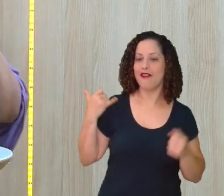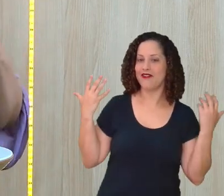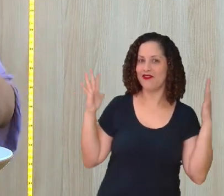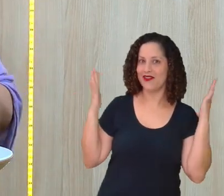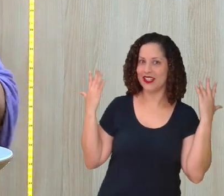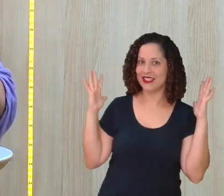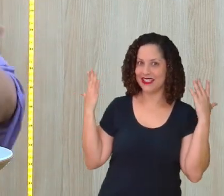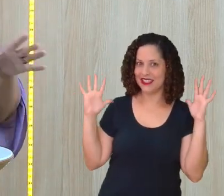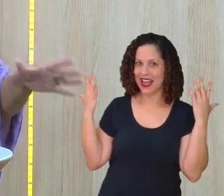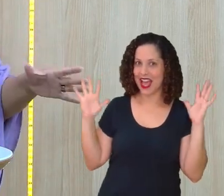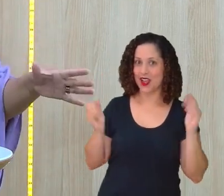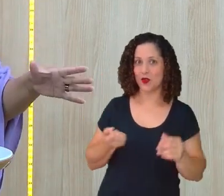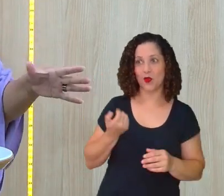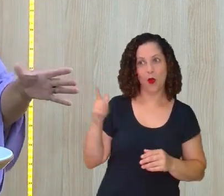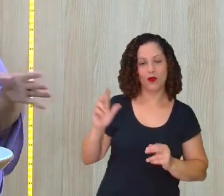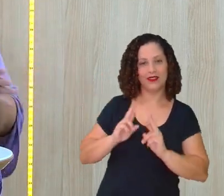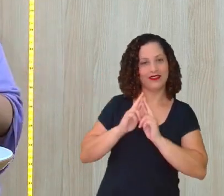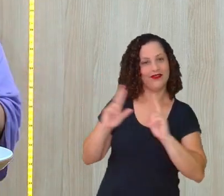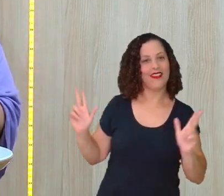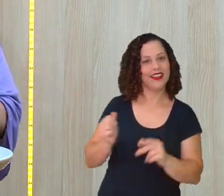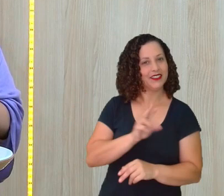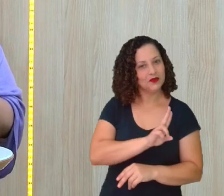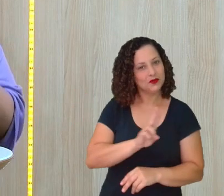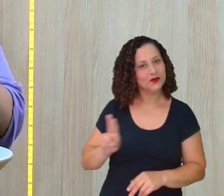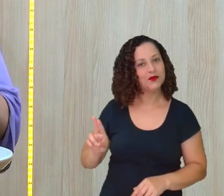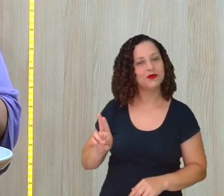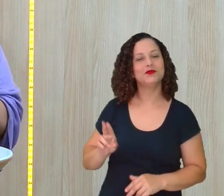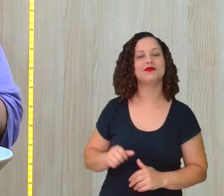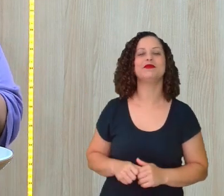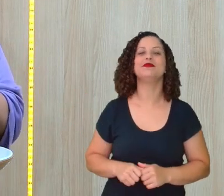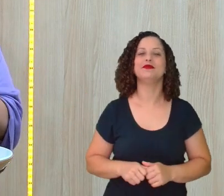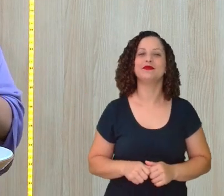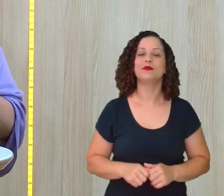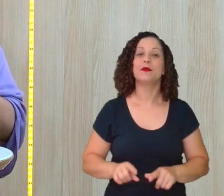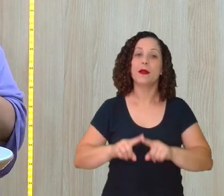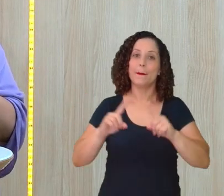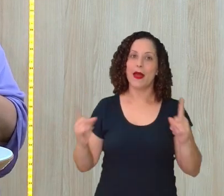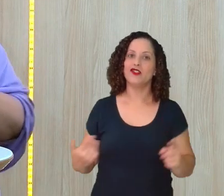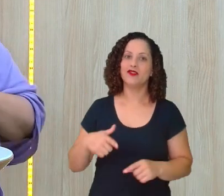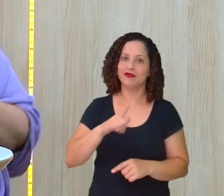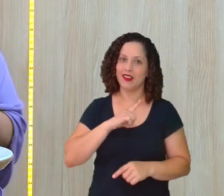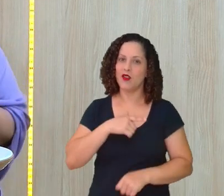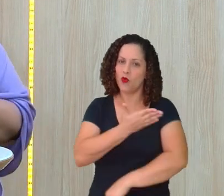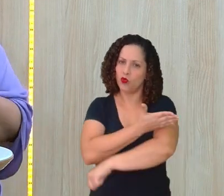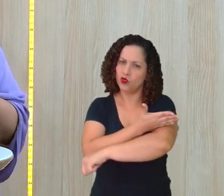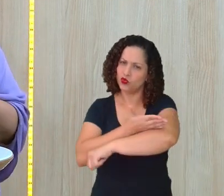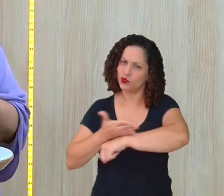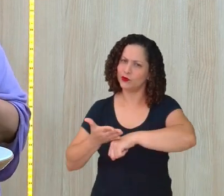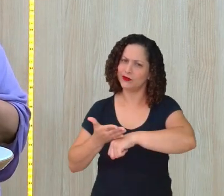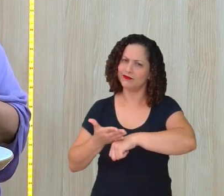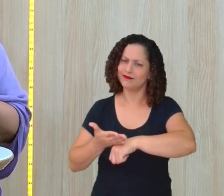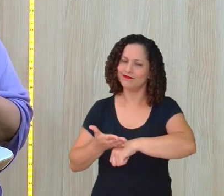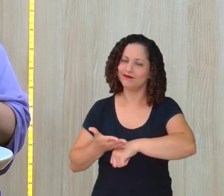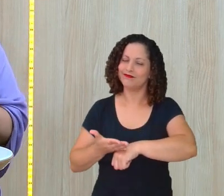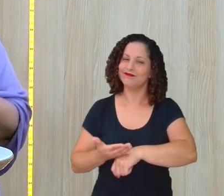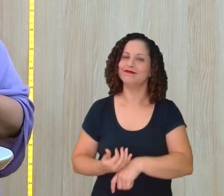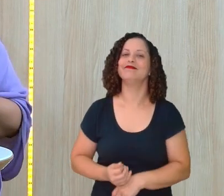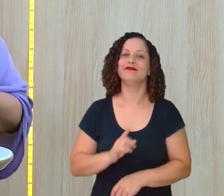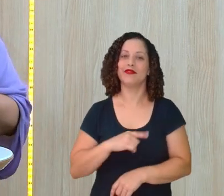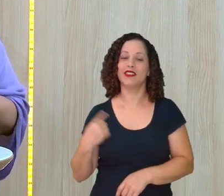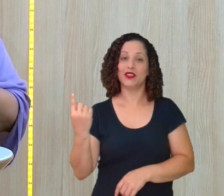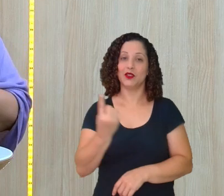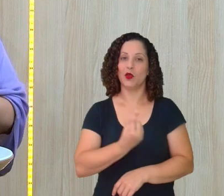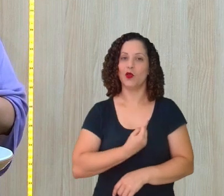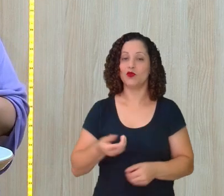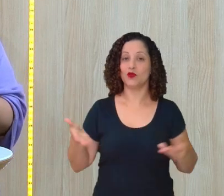O aniversariante aqui é outro. Não, mas existe uma tradição e a gente vai ver